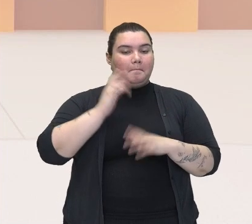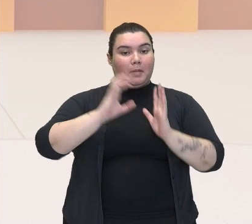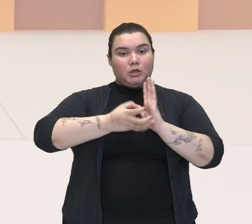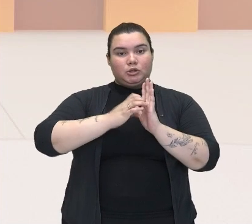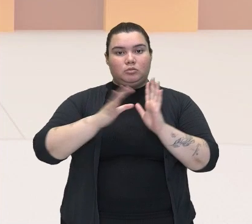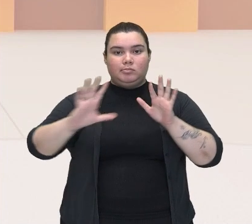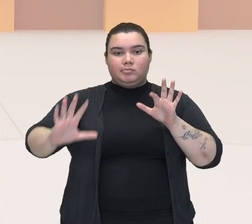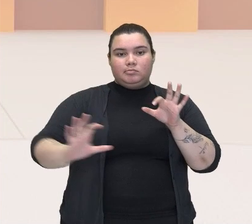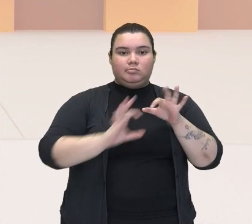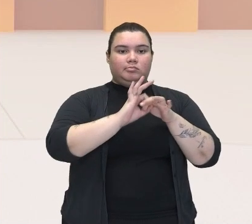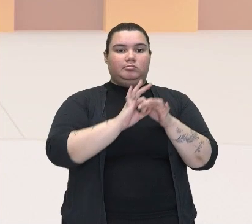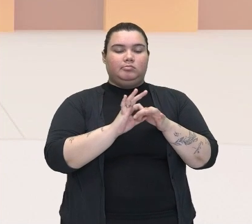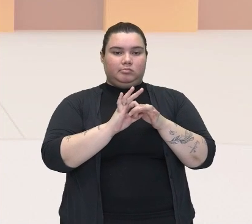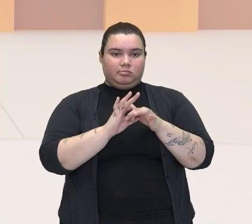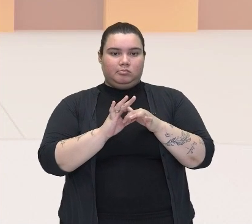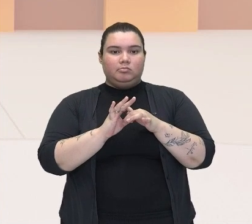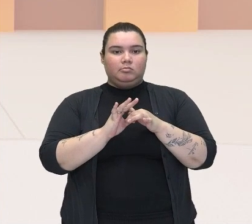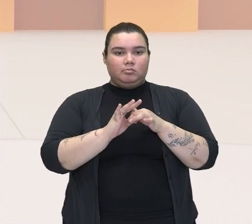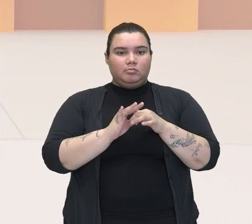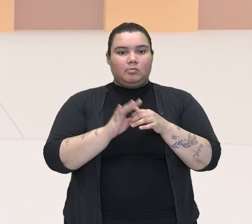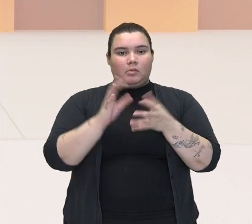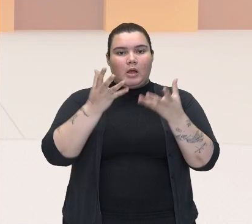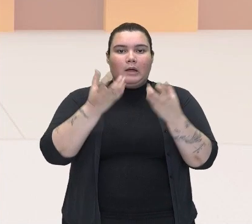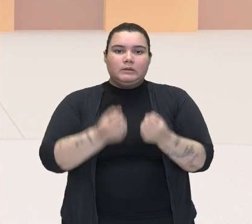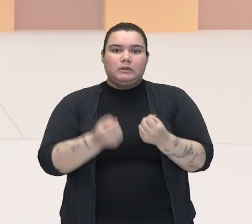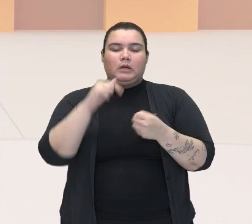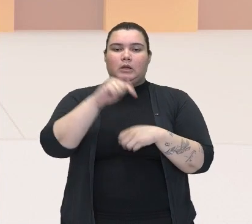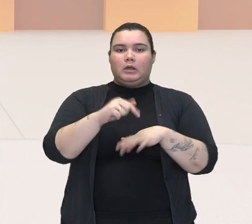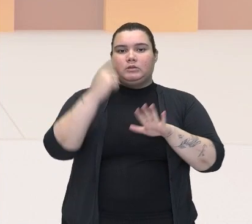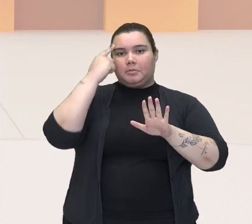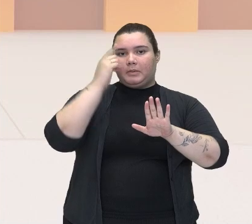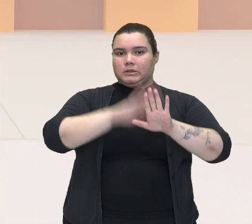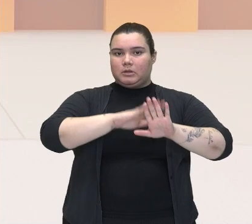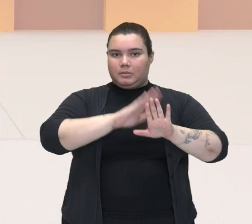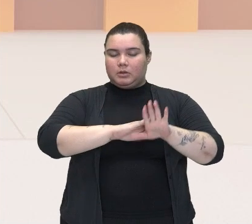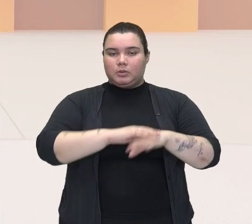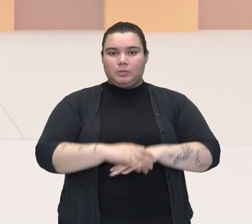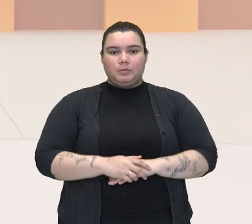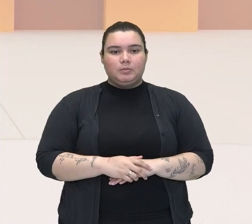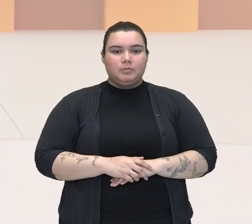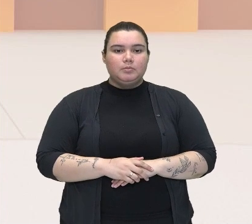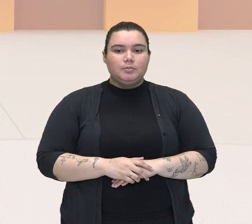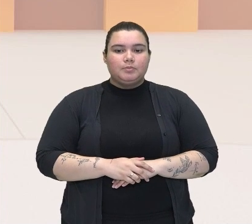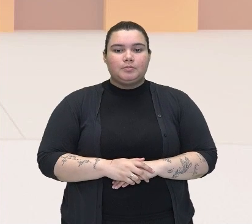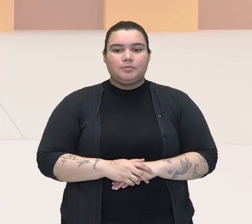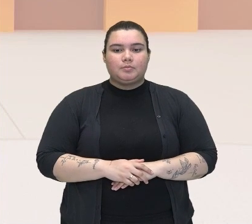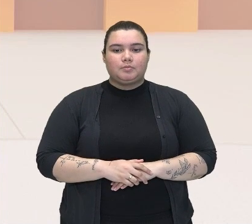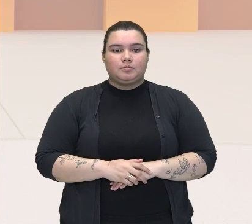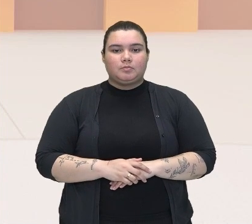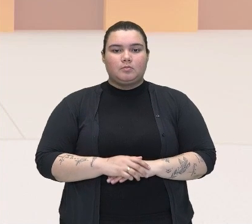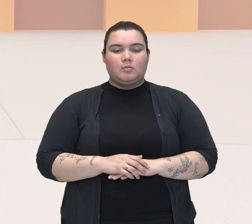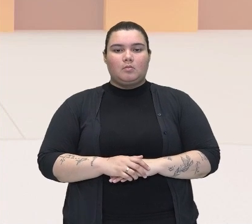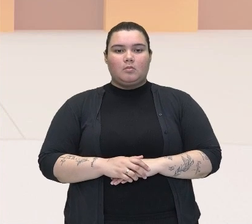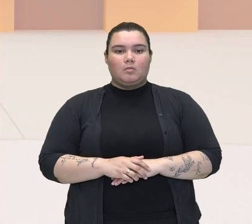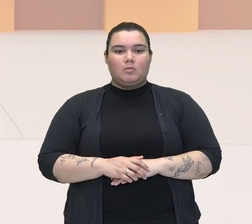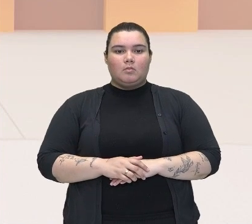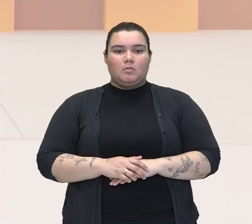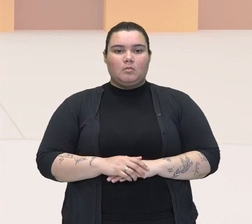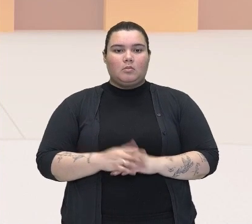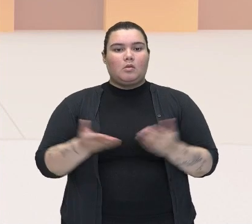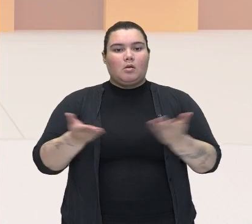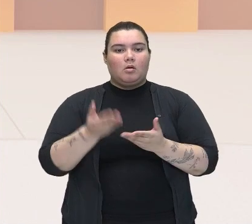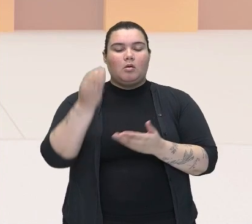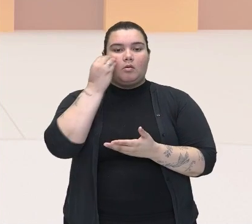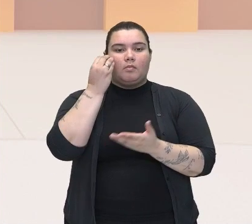você congrega ou comunga daquela ideologia, né? Muito bem. E aí nós vamos ver